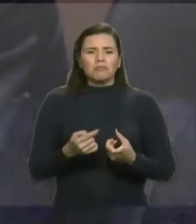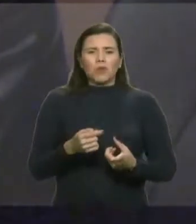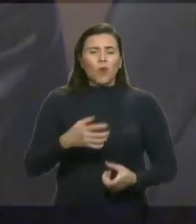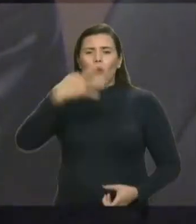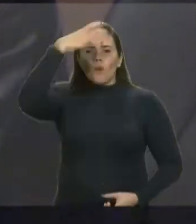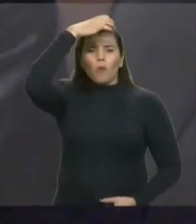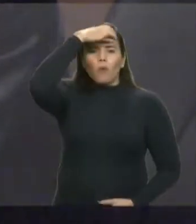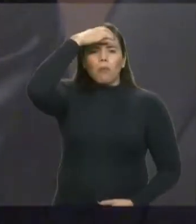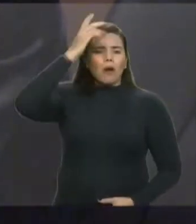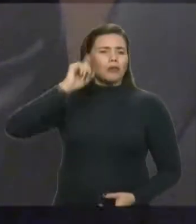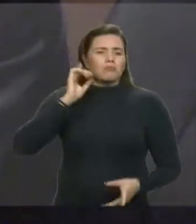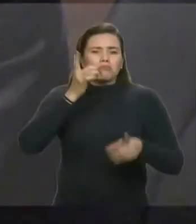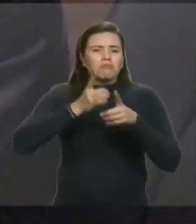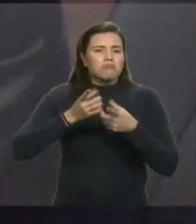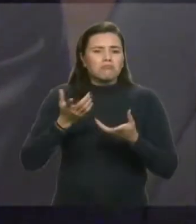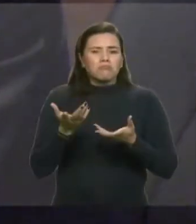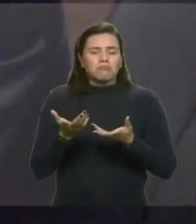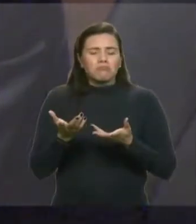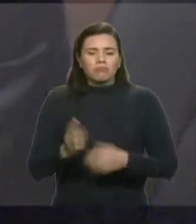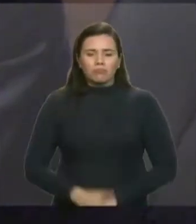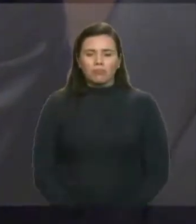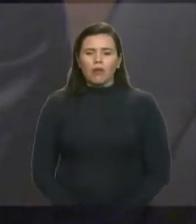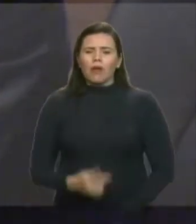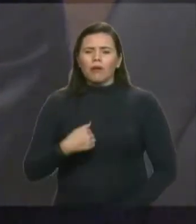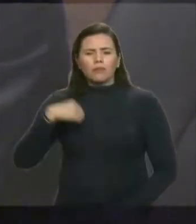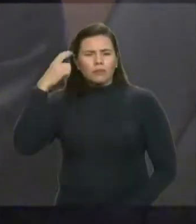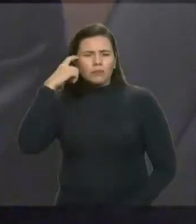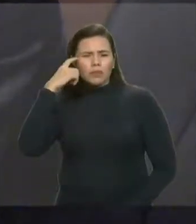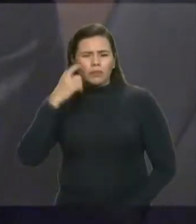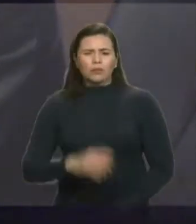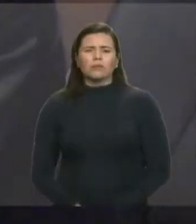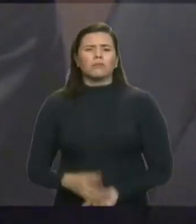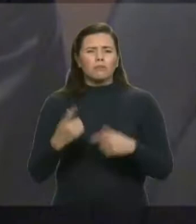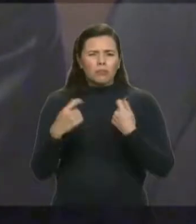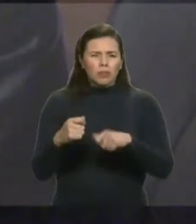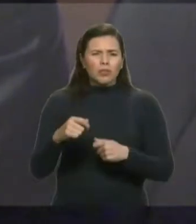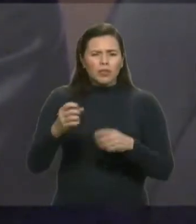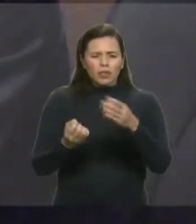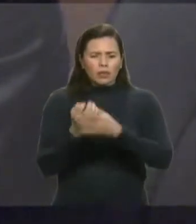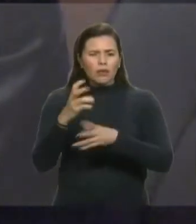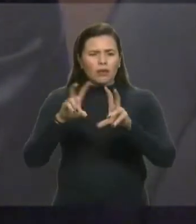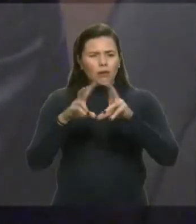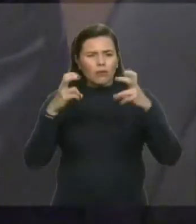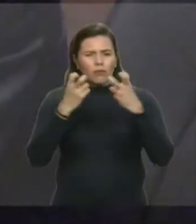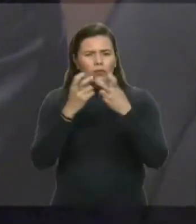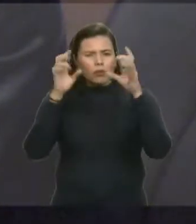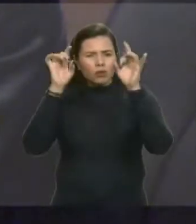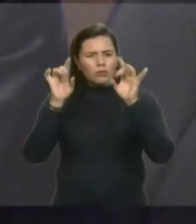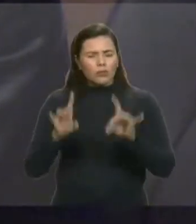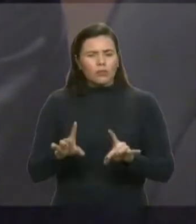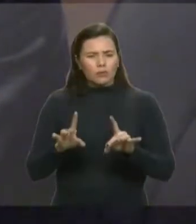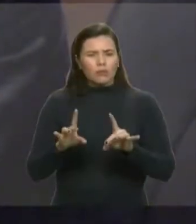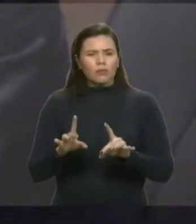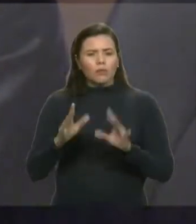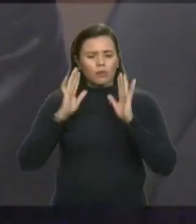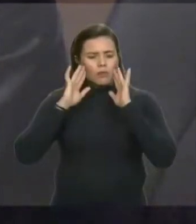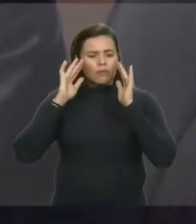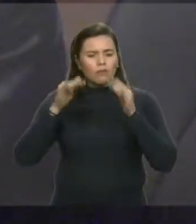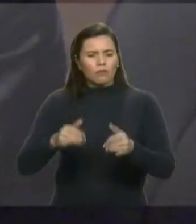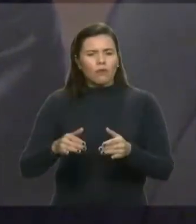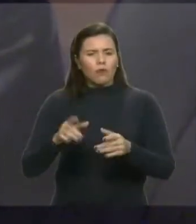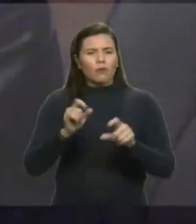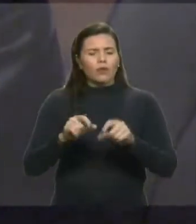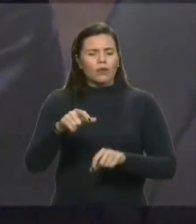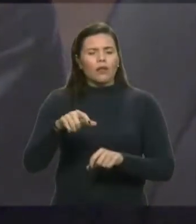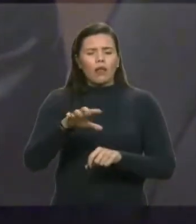criássemos aqui na Assembleia uma comissão especial de acompanhamento desses casos da zona rural, dos